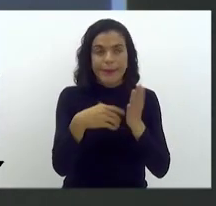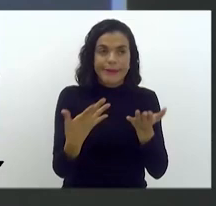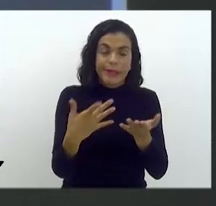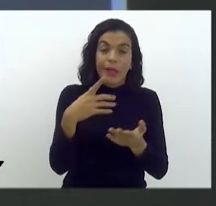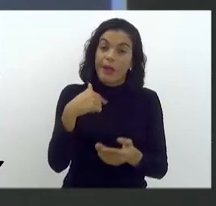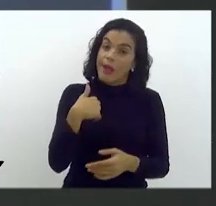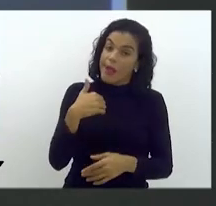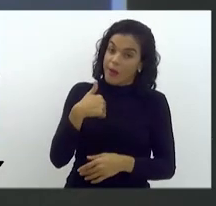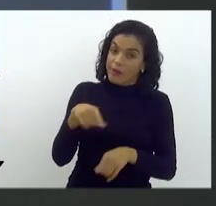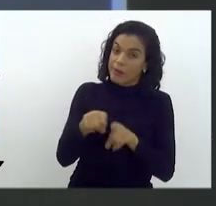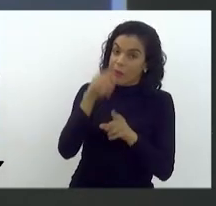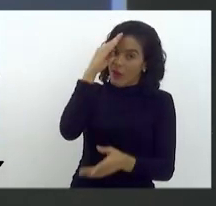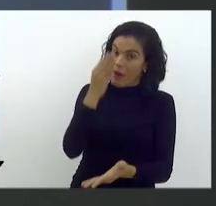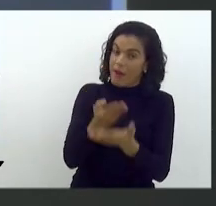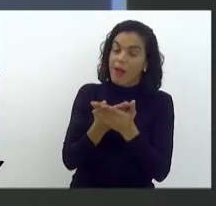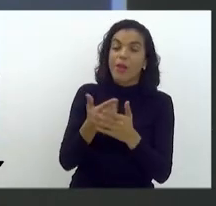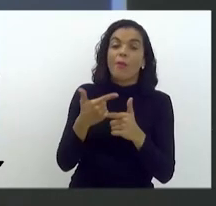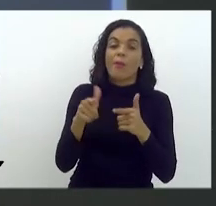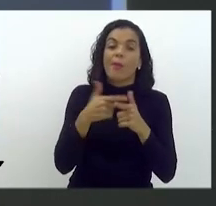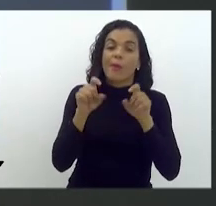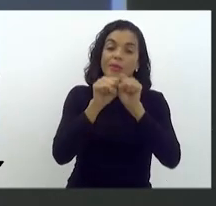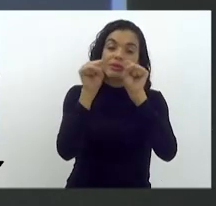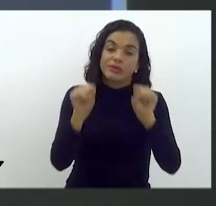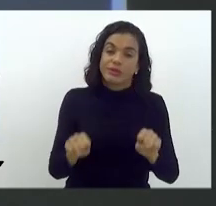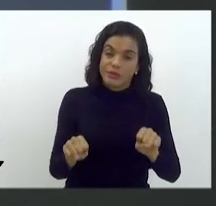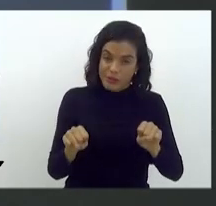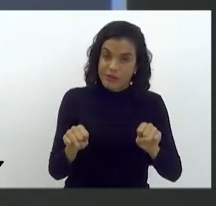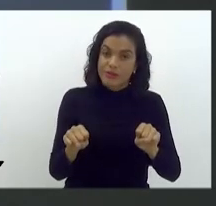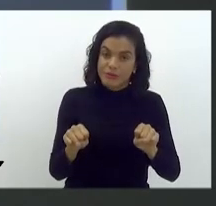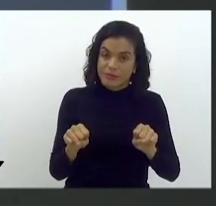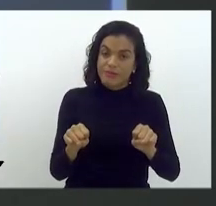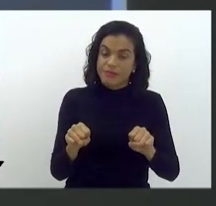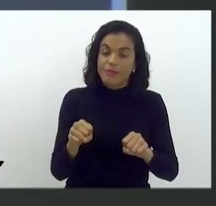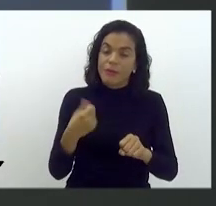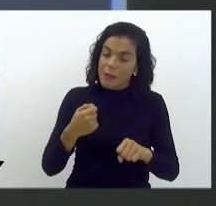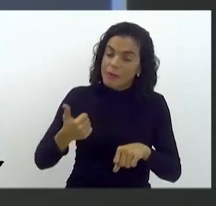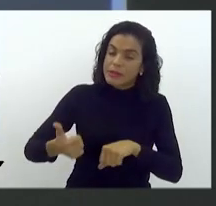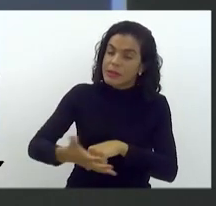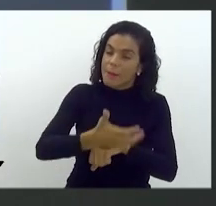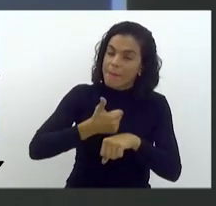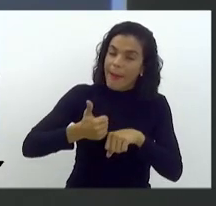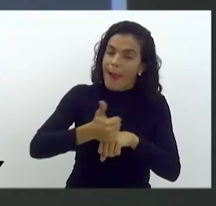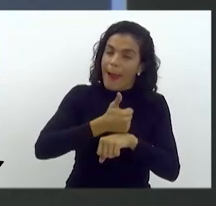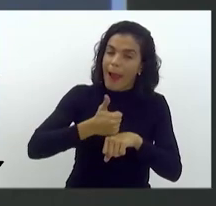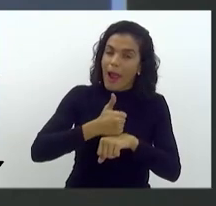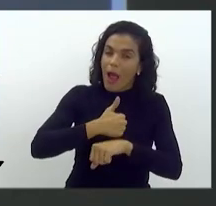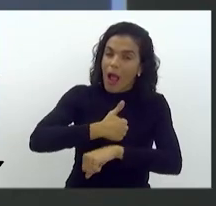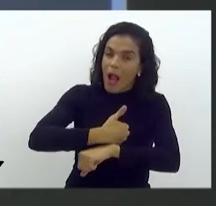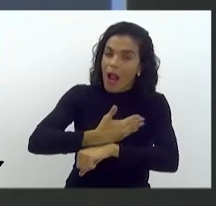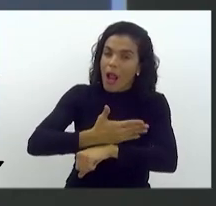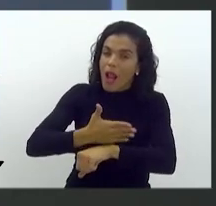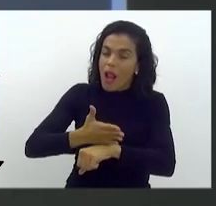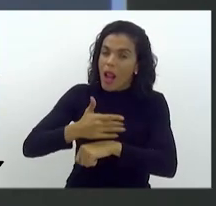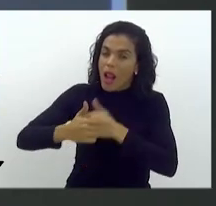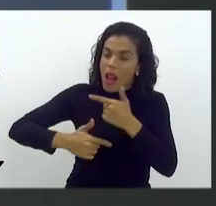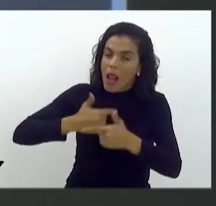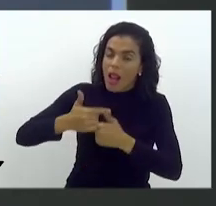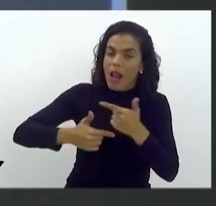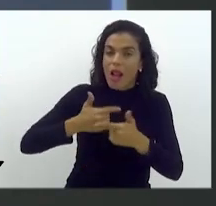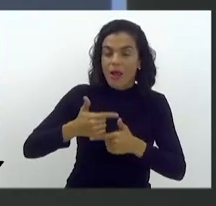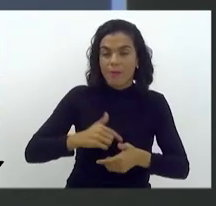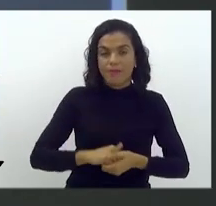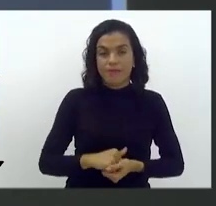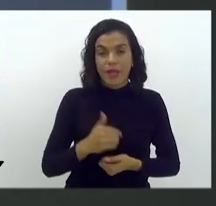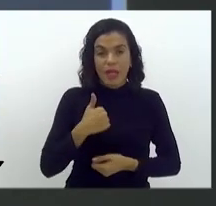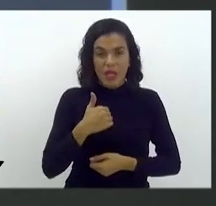acredito que tem uma deficiência também do sistema de construção do sistema que é preciso ser aperfeiçoado o tempo todo né a gente fala nisso o tempo todo